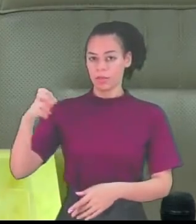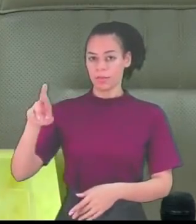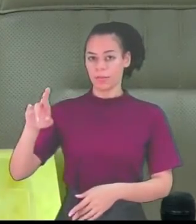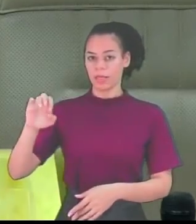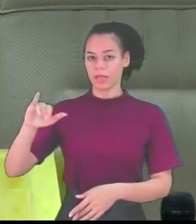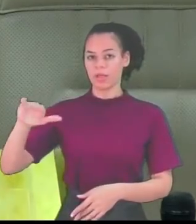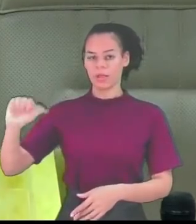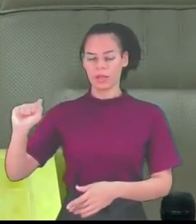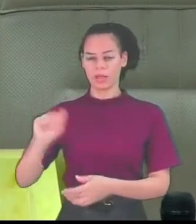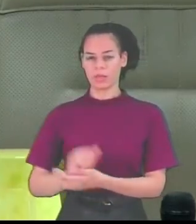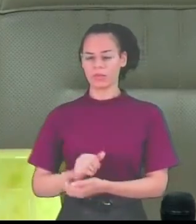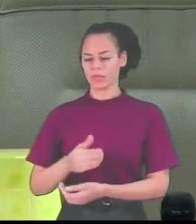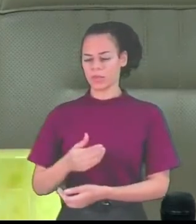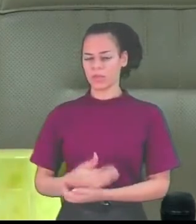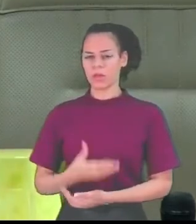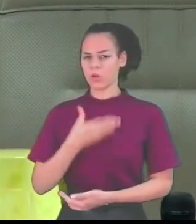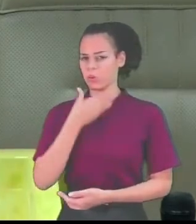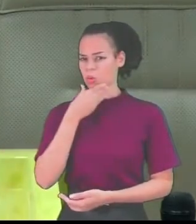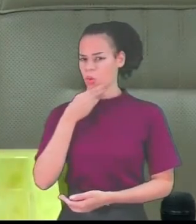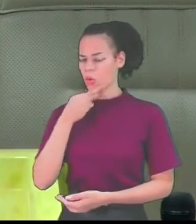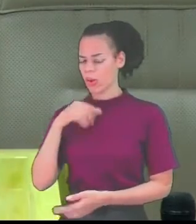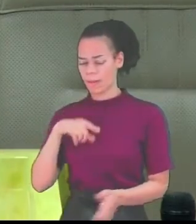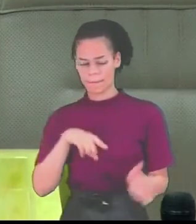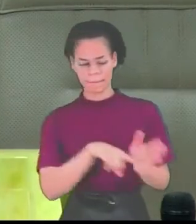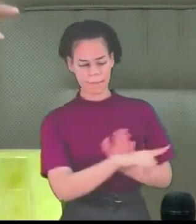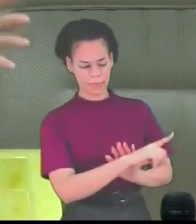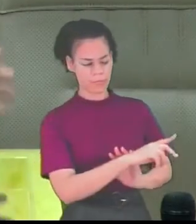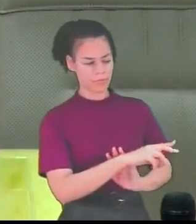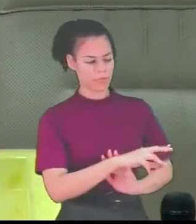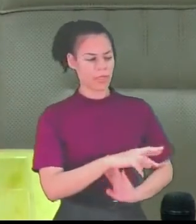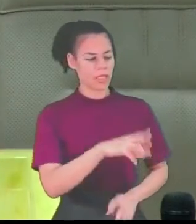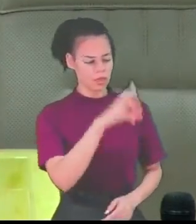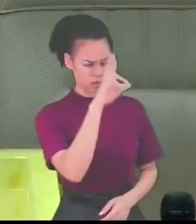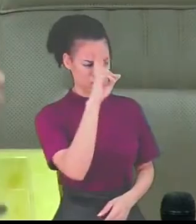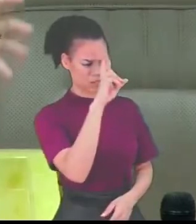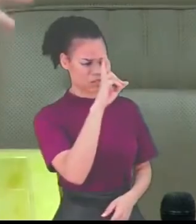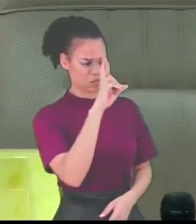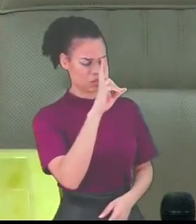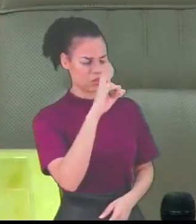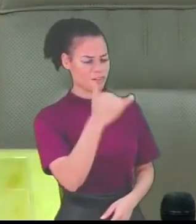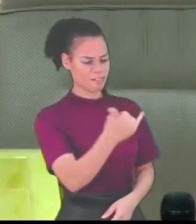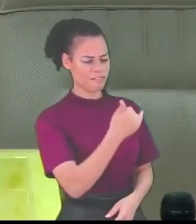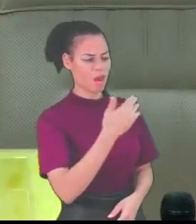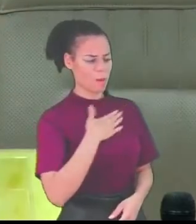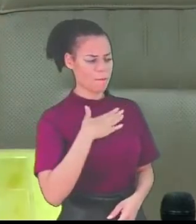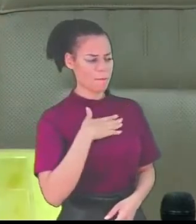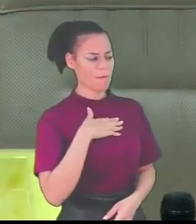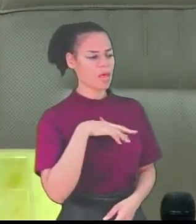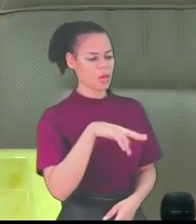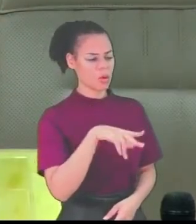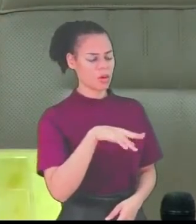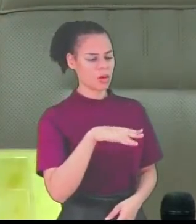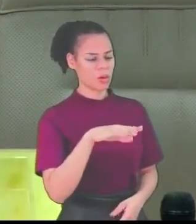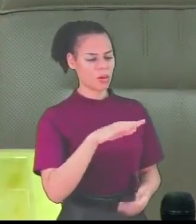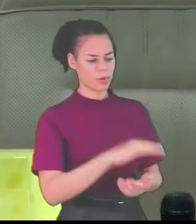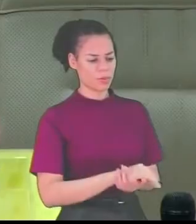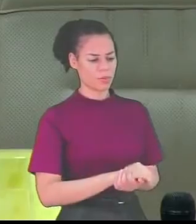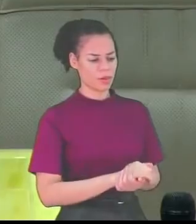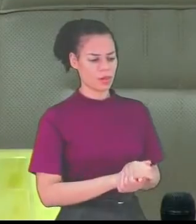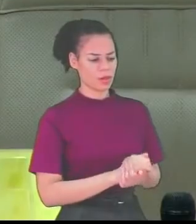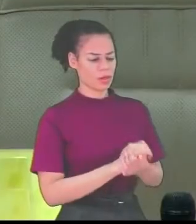senhor eu fale o meu irmão que reparta comigo da sua